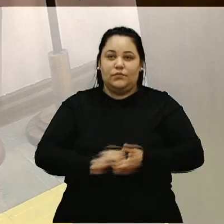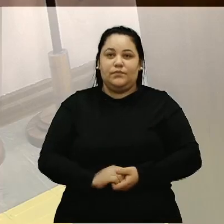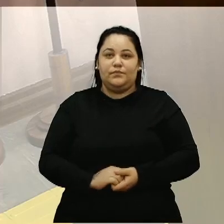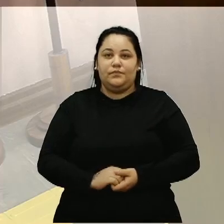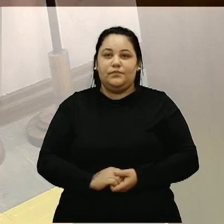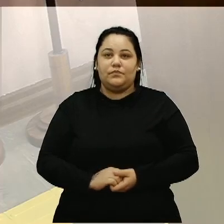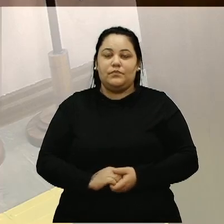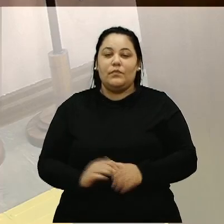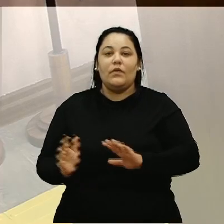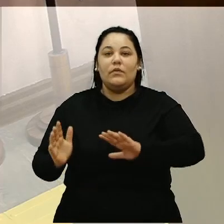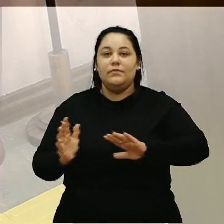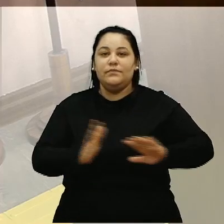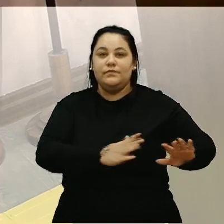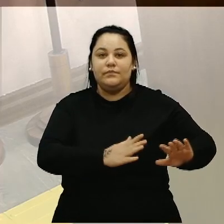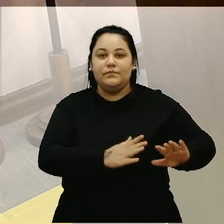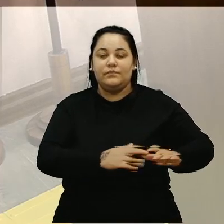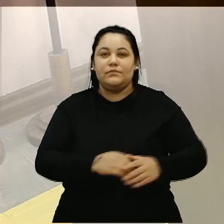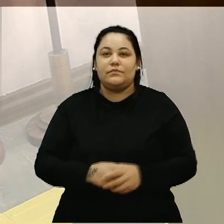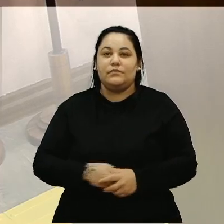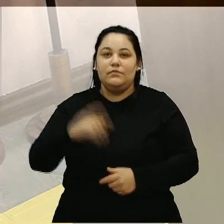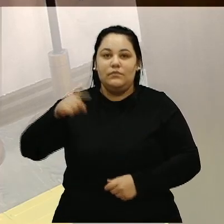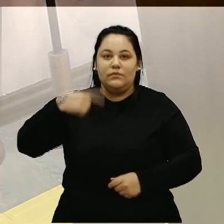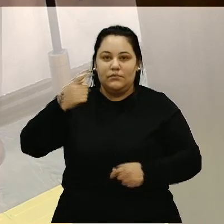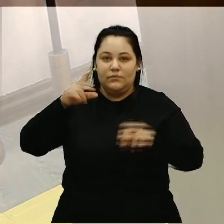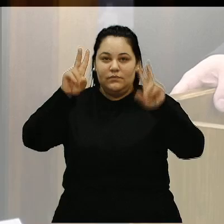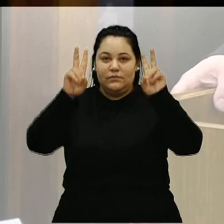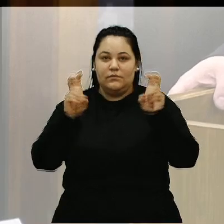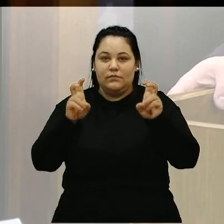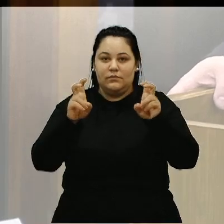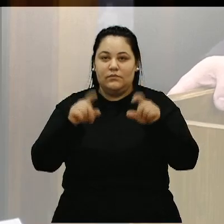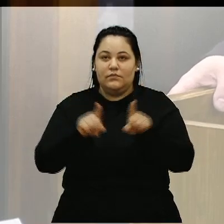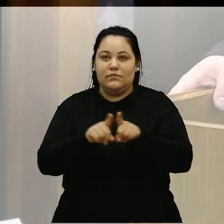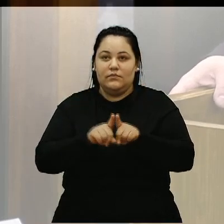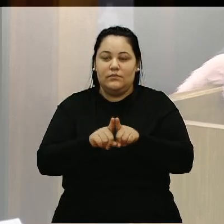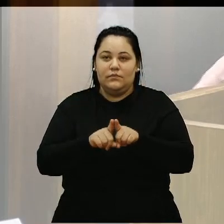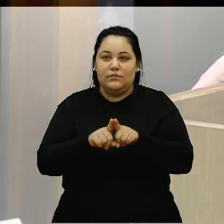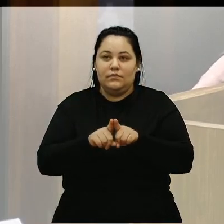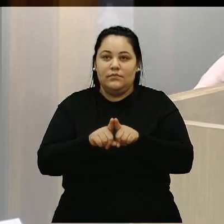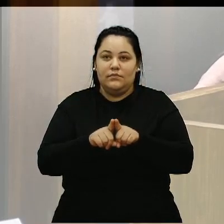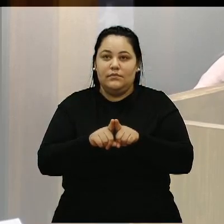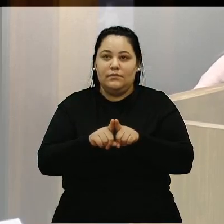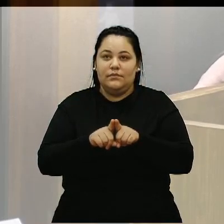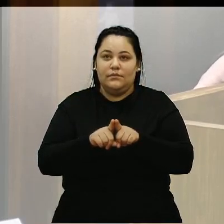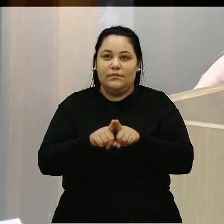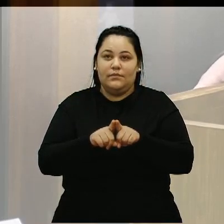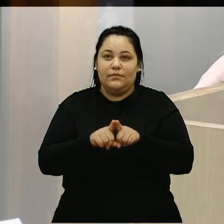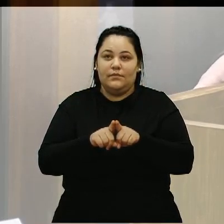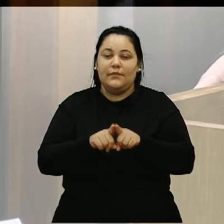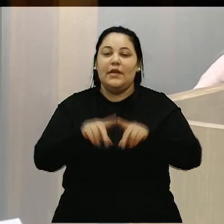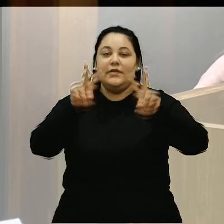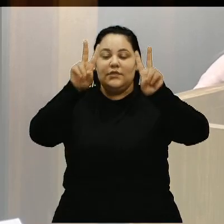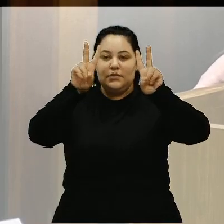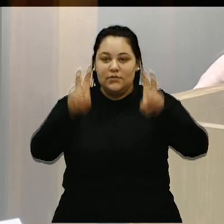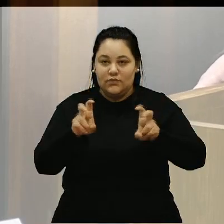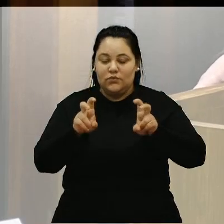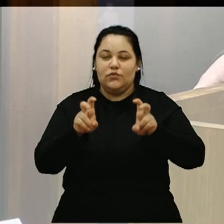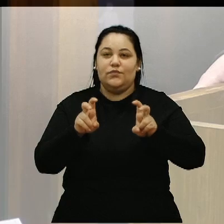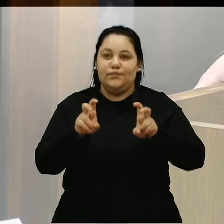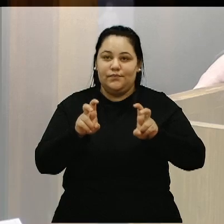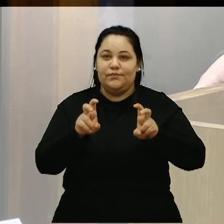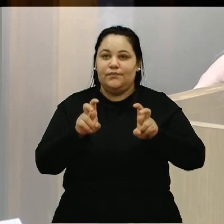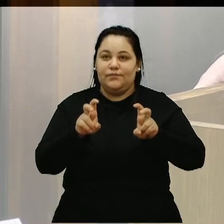sim? Próximo assunto aqui. Outra. Esse sim, esse é uma inércia